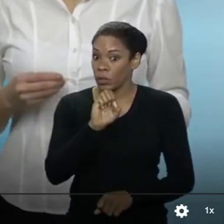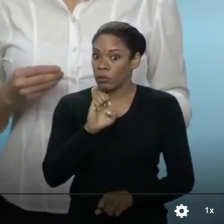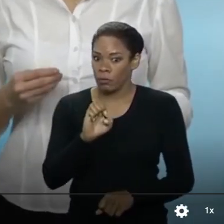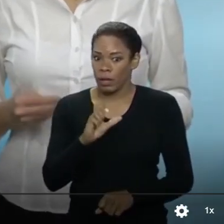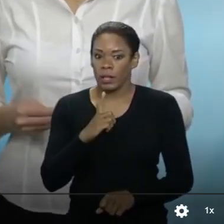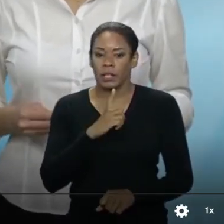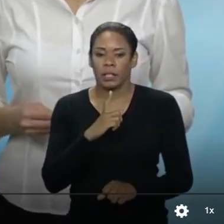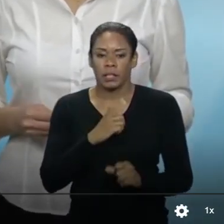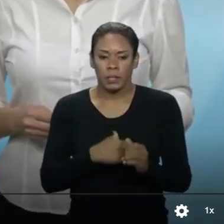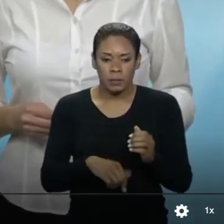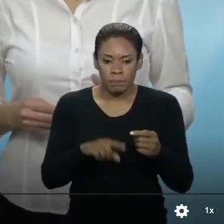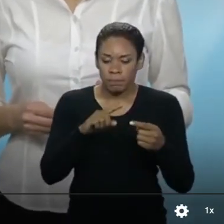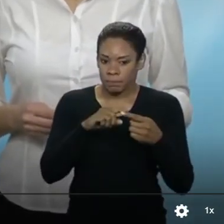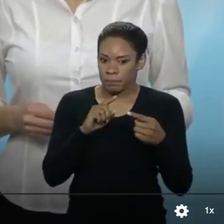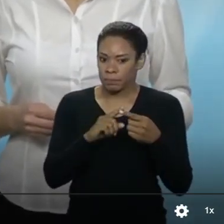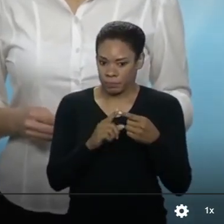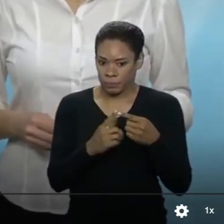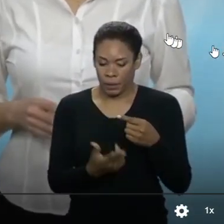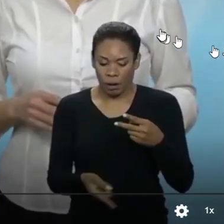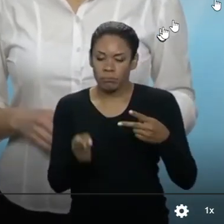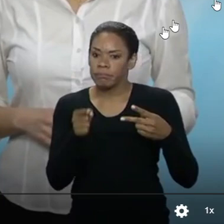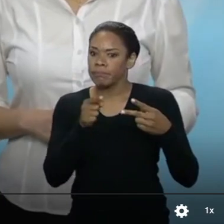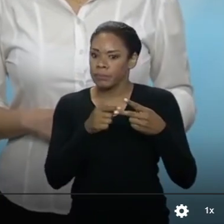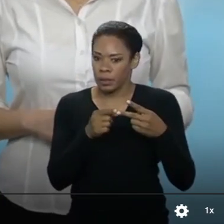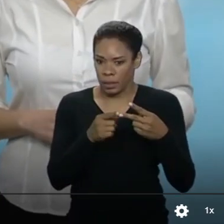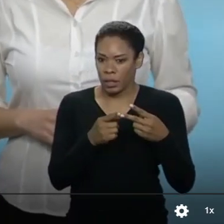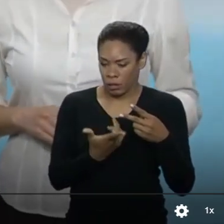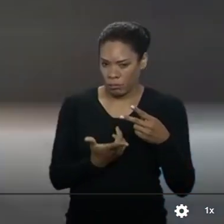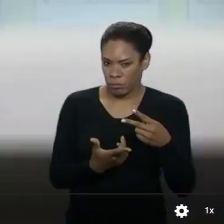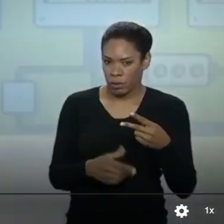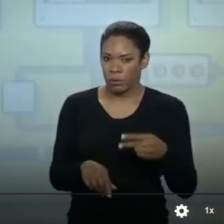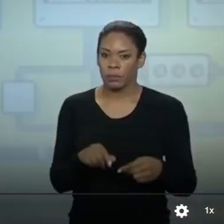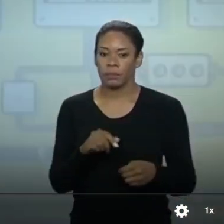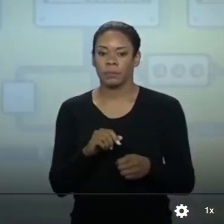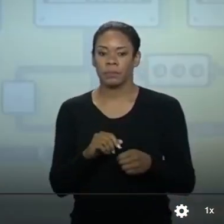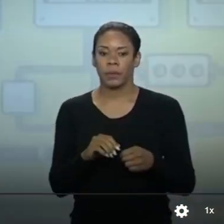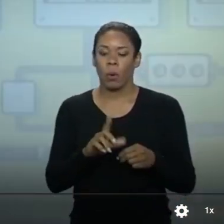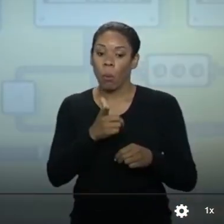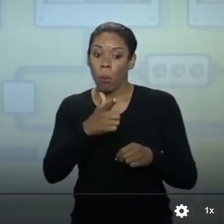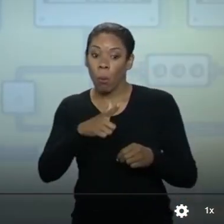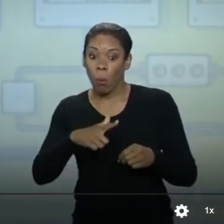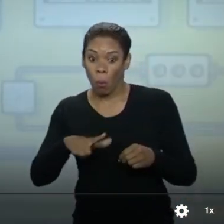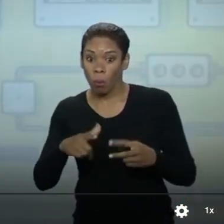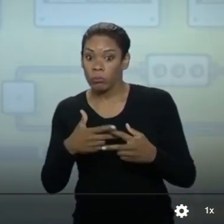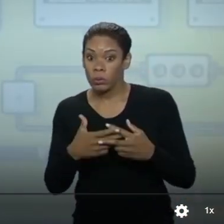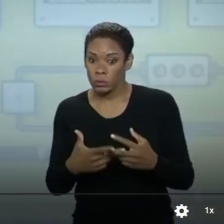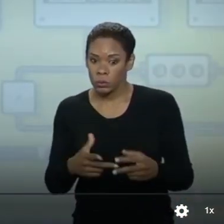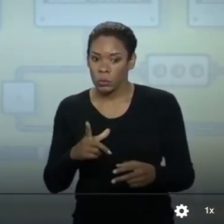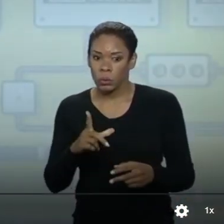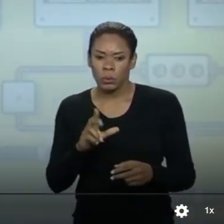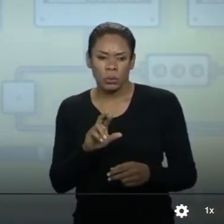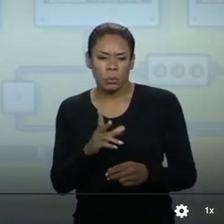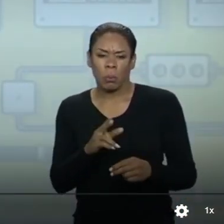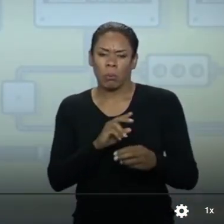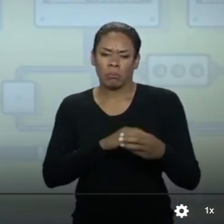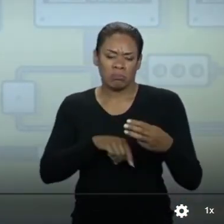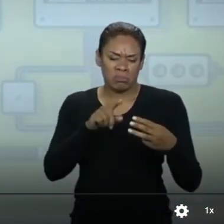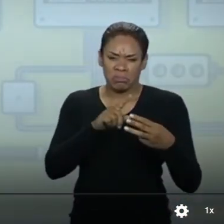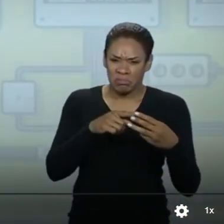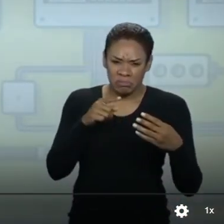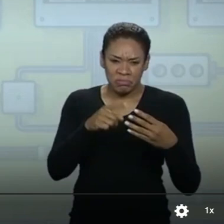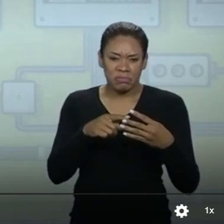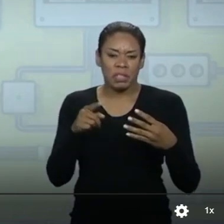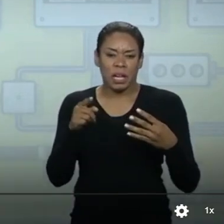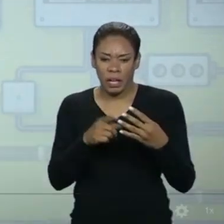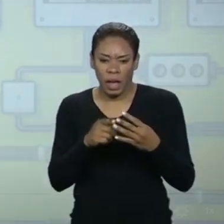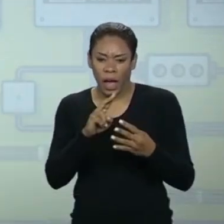em circuitos terminais, de iluminação ou de tomadas. Outros dispositivos, como interruptores, disjuntores,